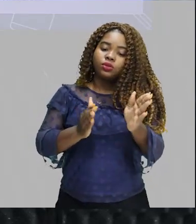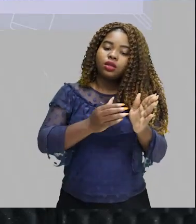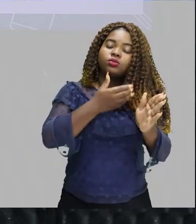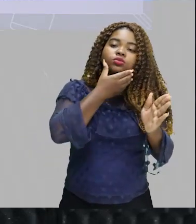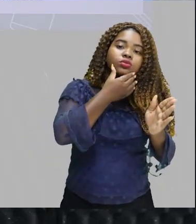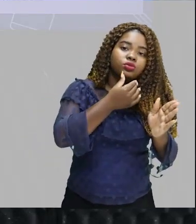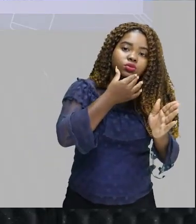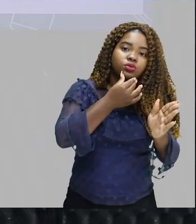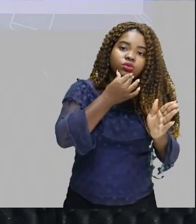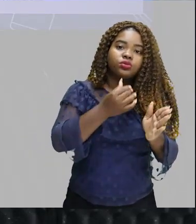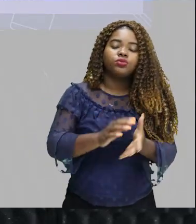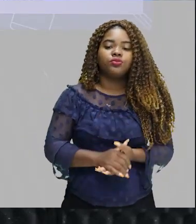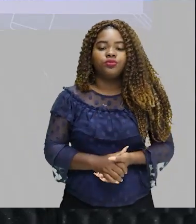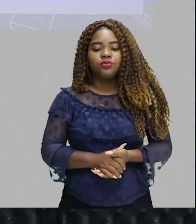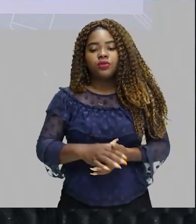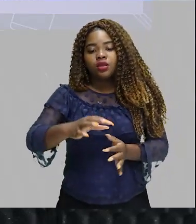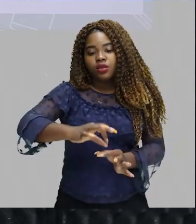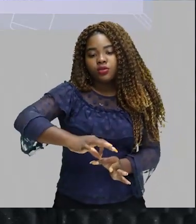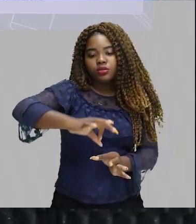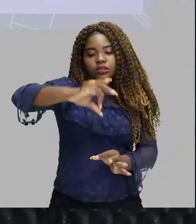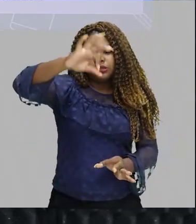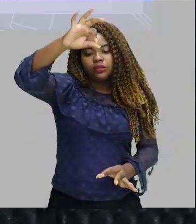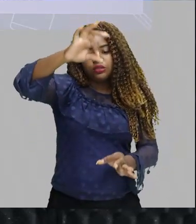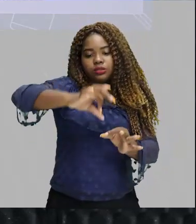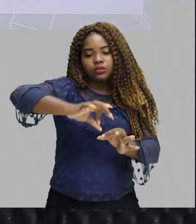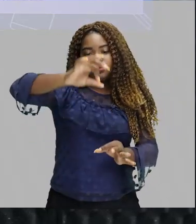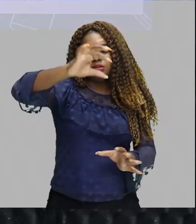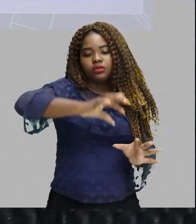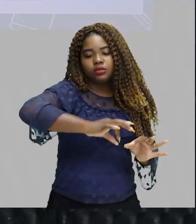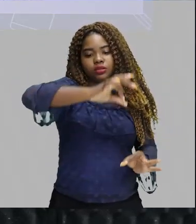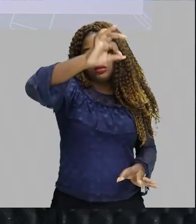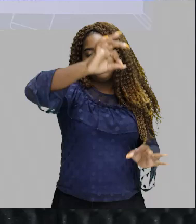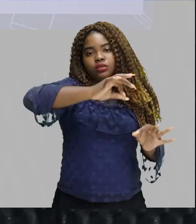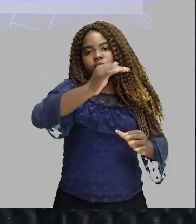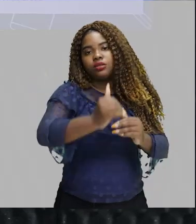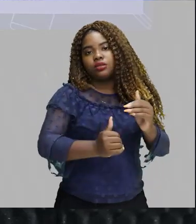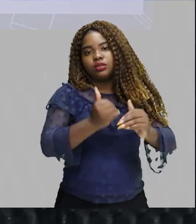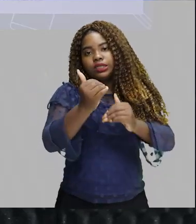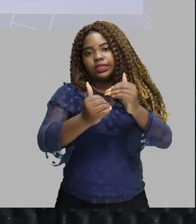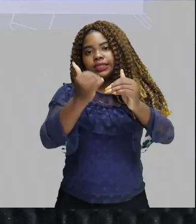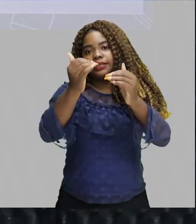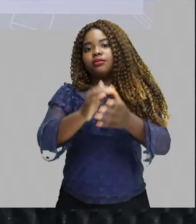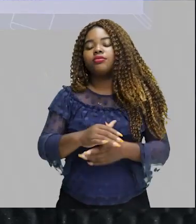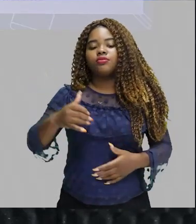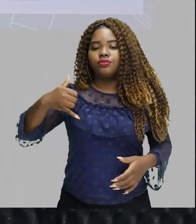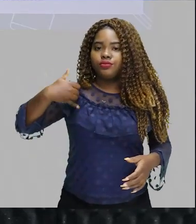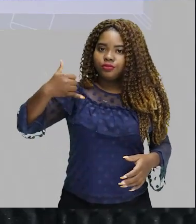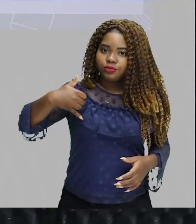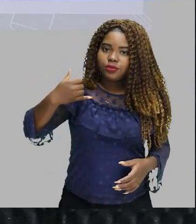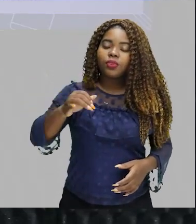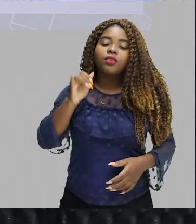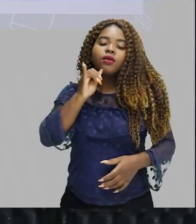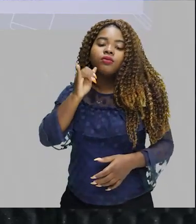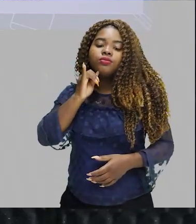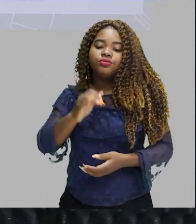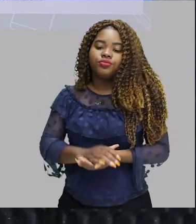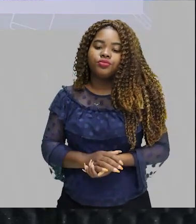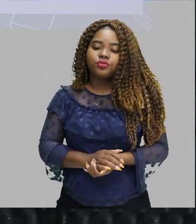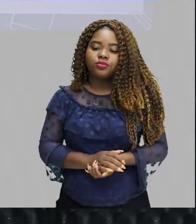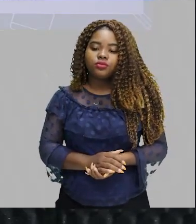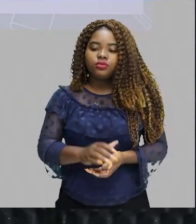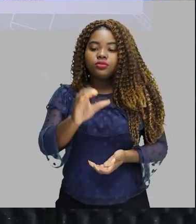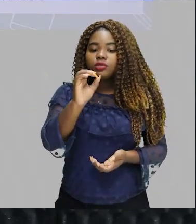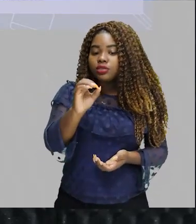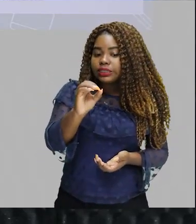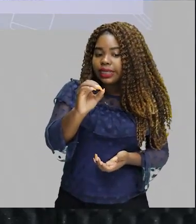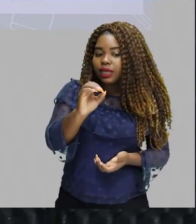E no sentido vertical, tu tem a evolução das faixas de idade. Então, por exemplo, aqui, ó, 0 seria